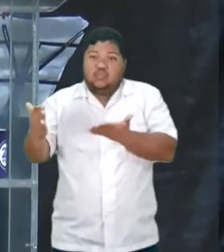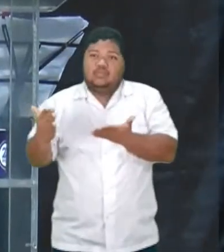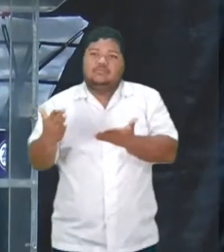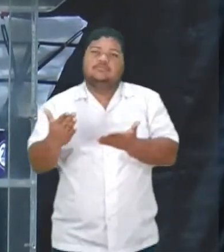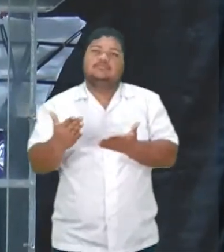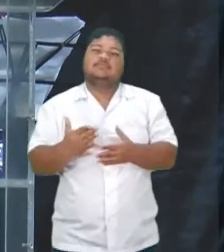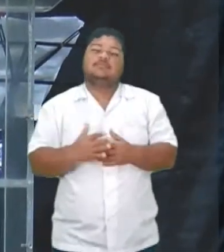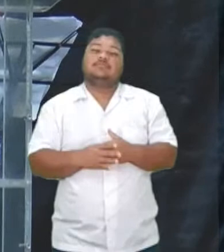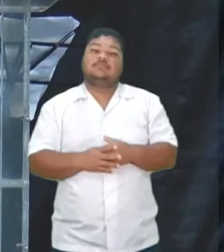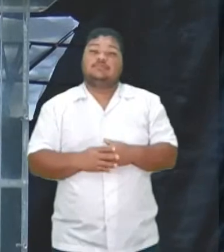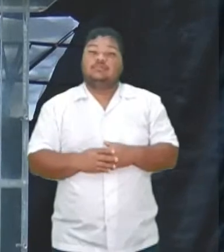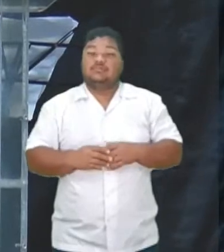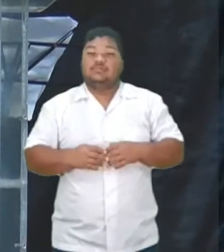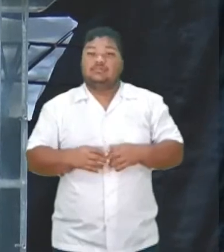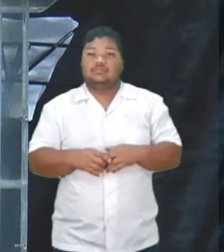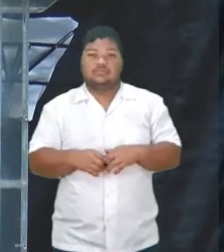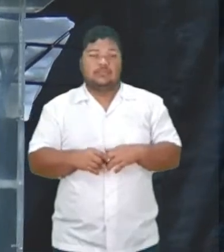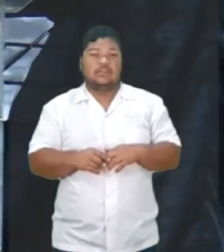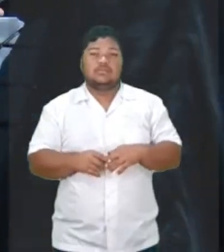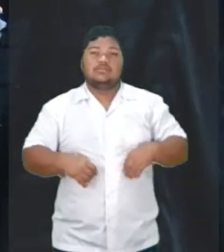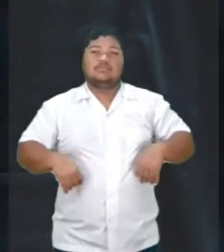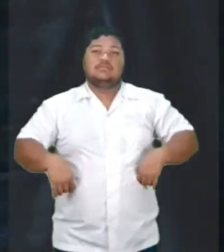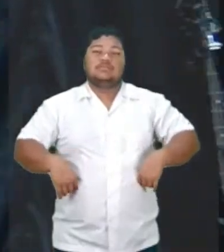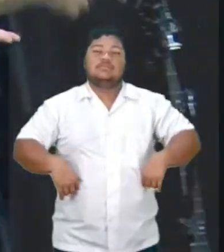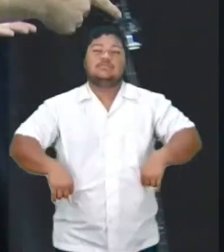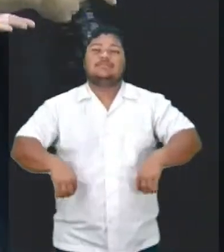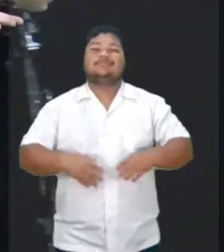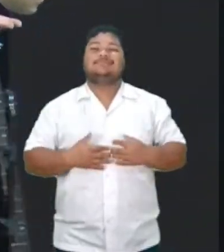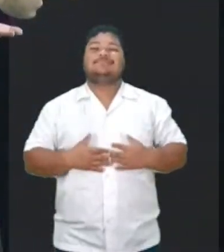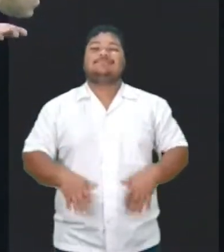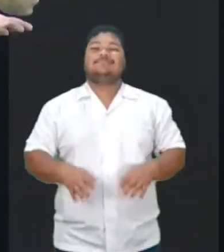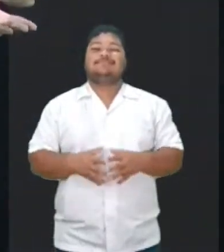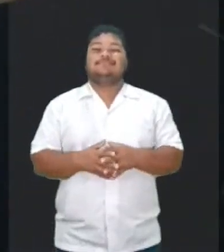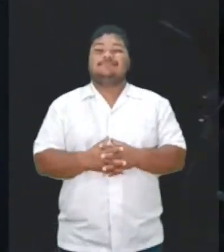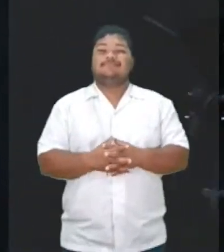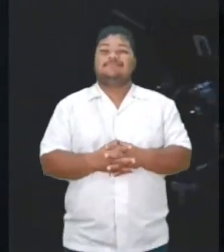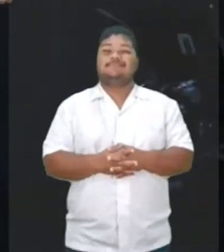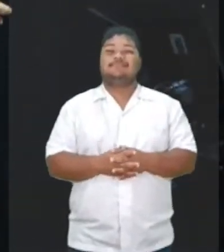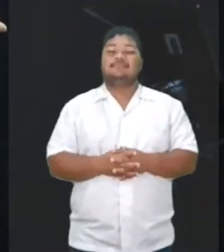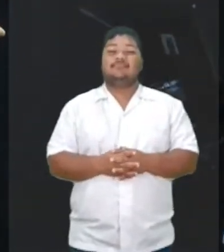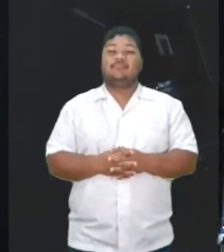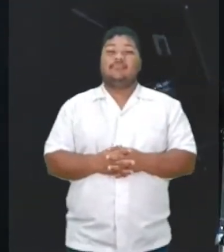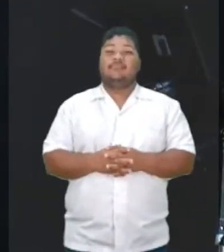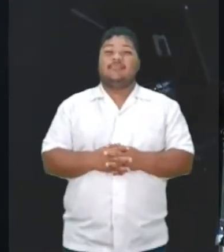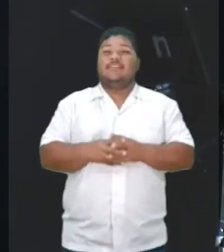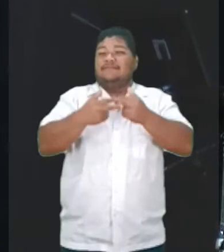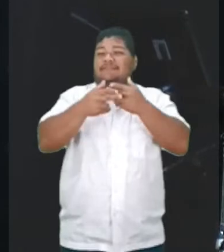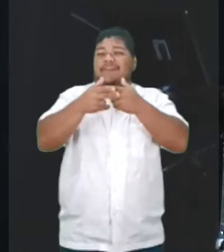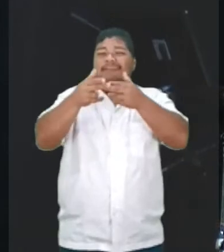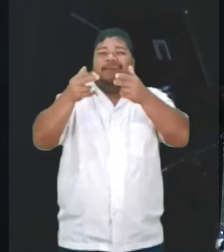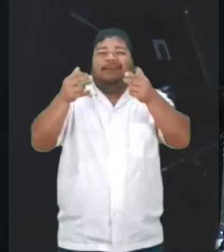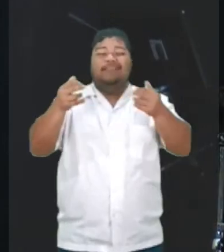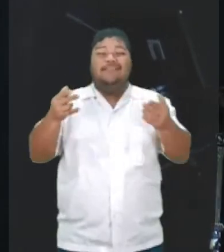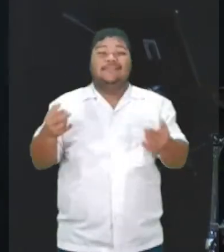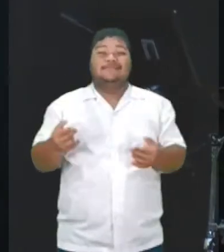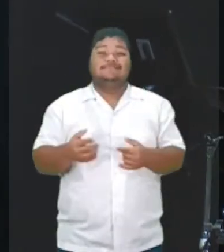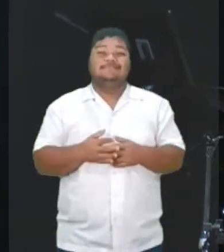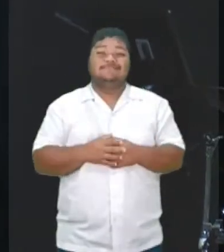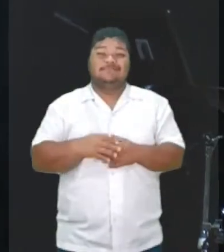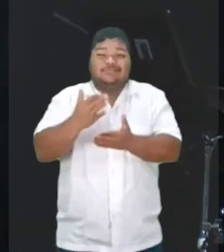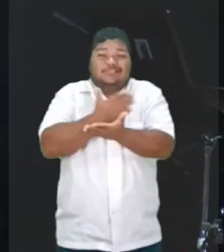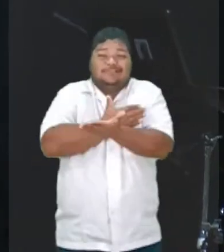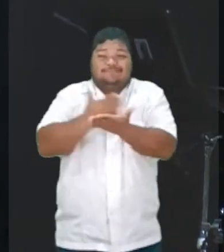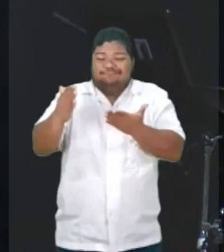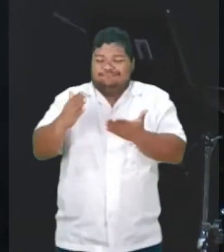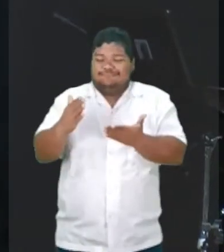fecundação do espermatozoide do seu pai, no óvulo da sua mãe, ali gerou você. Você passou a fazer parte da